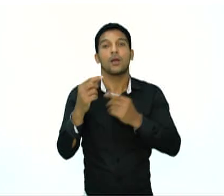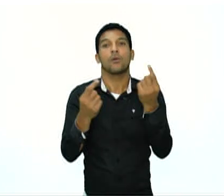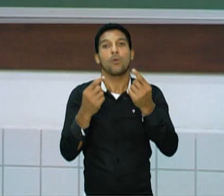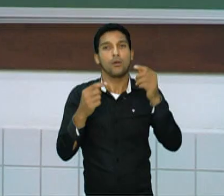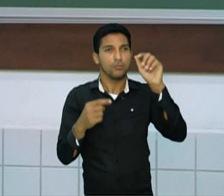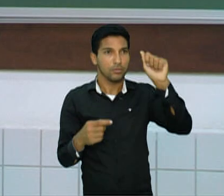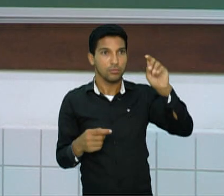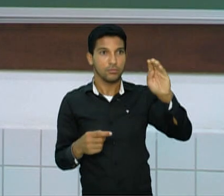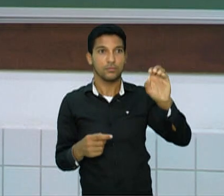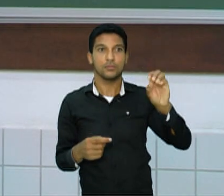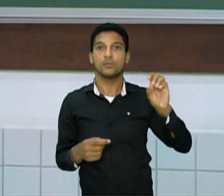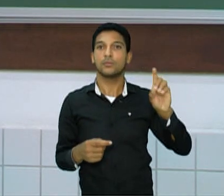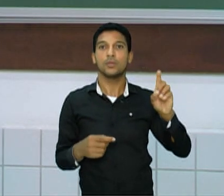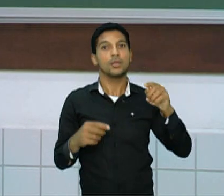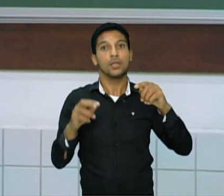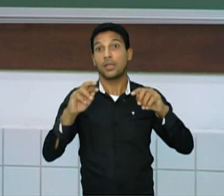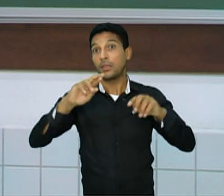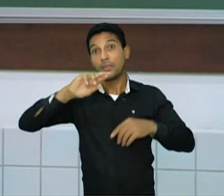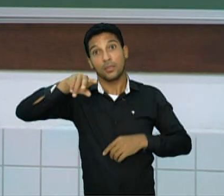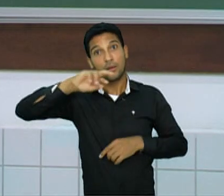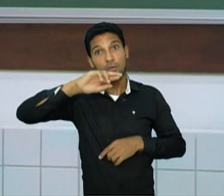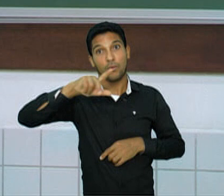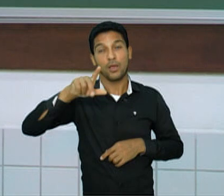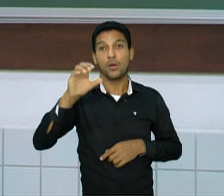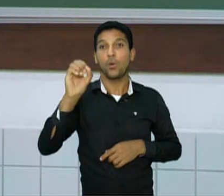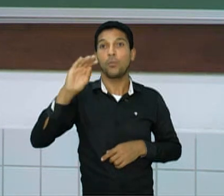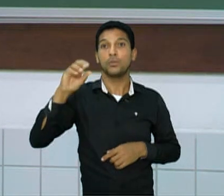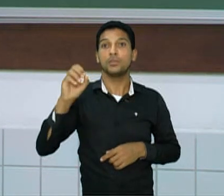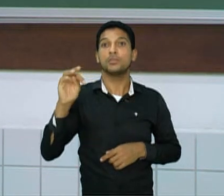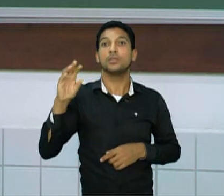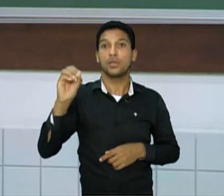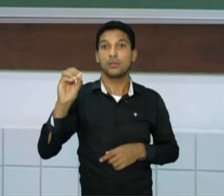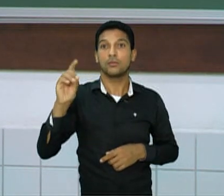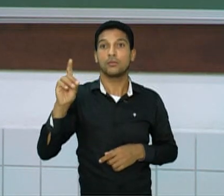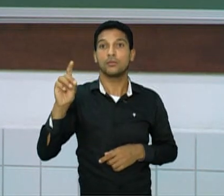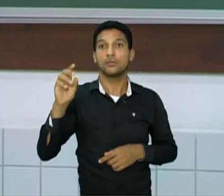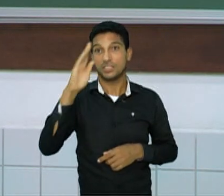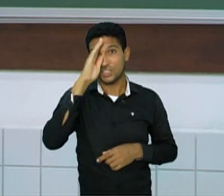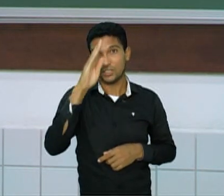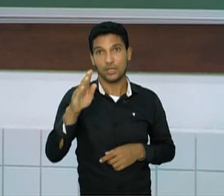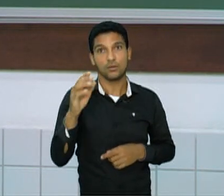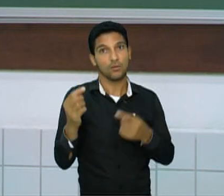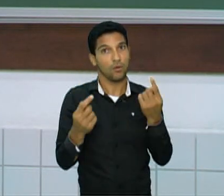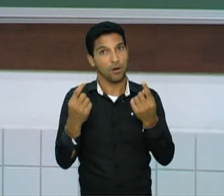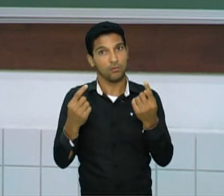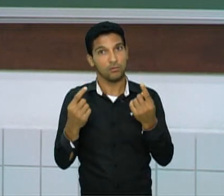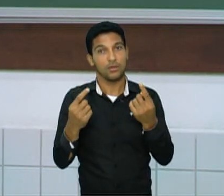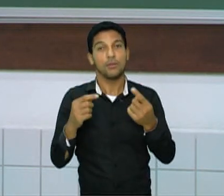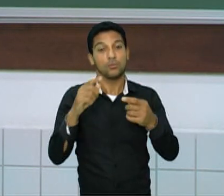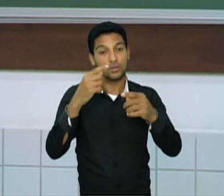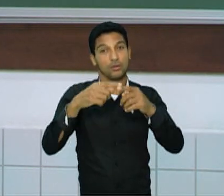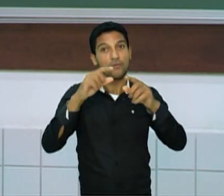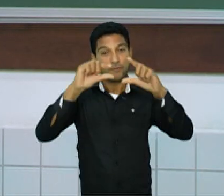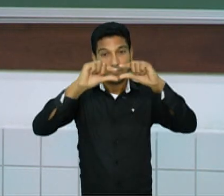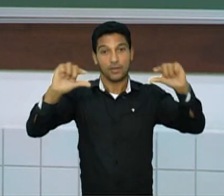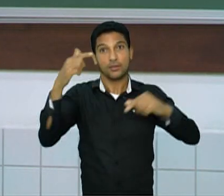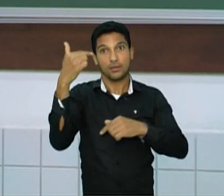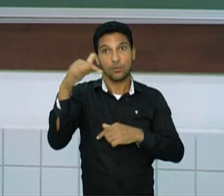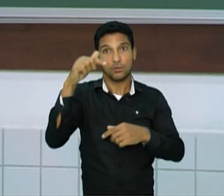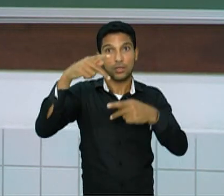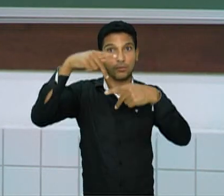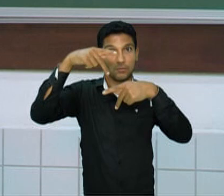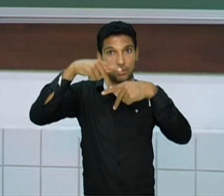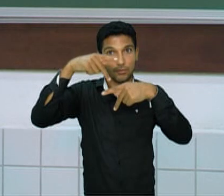Qual que é a objetiva direta? É aquela que não tem preposição. Por exemplo, quem lembra, lembra algo.